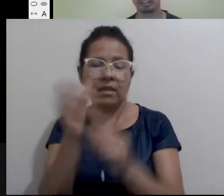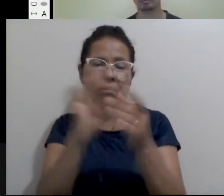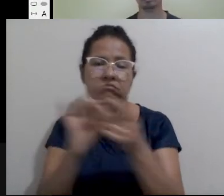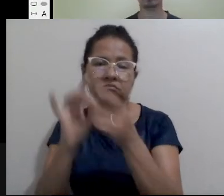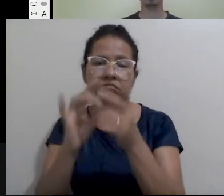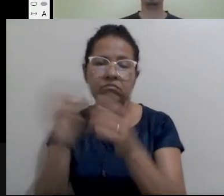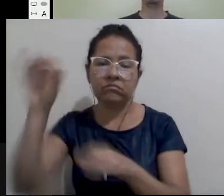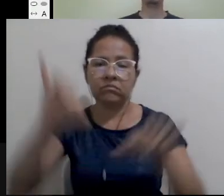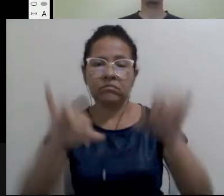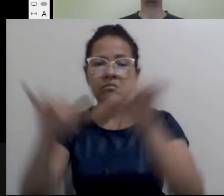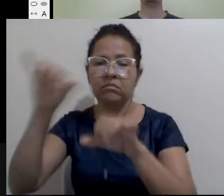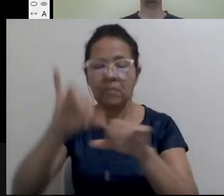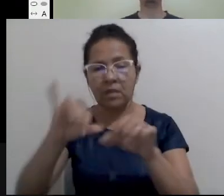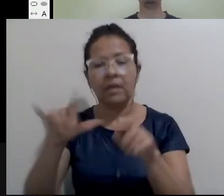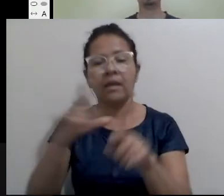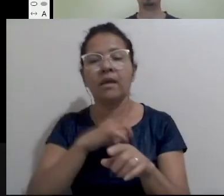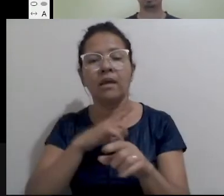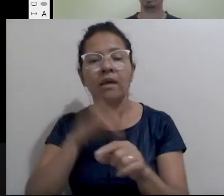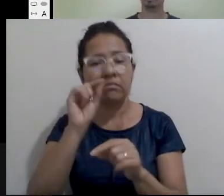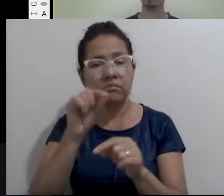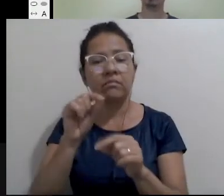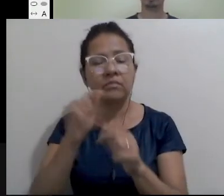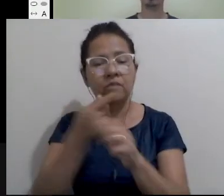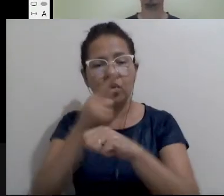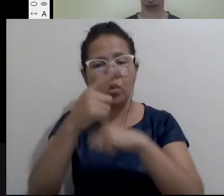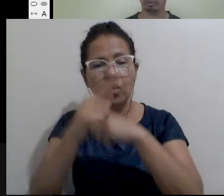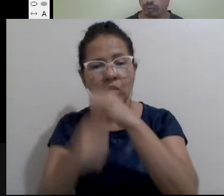ligações químicas. Então, há uma sobreposição aí de